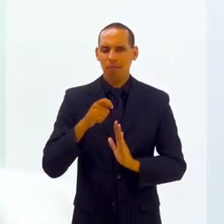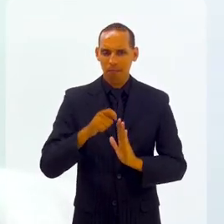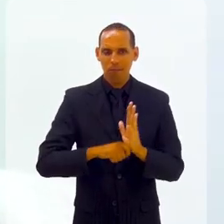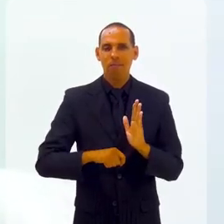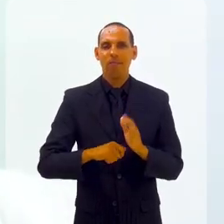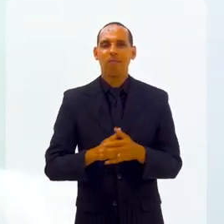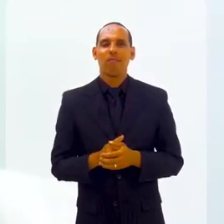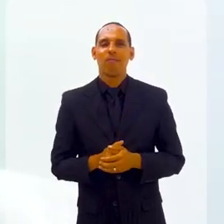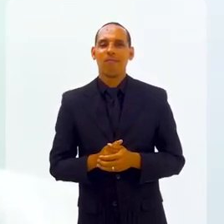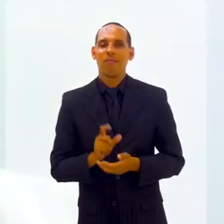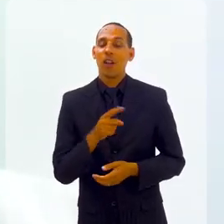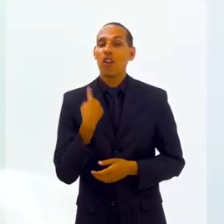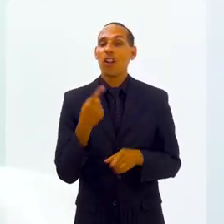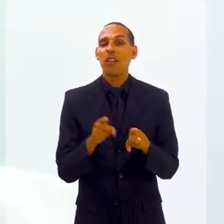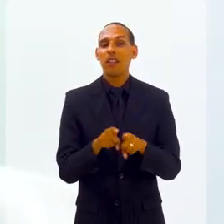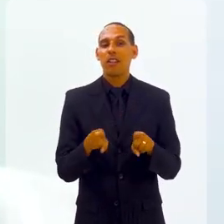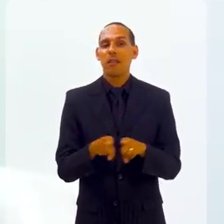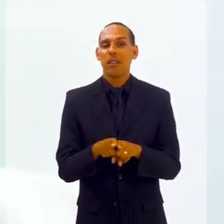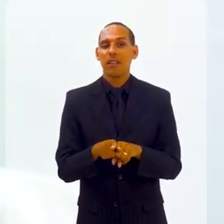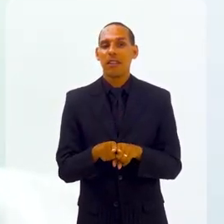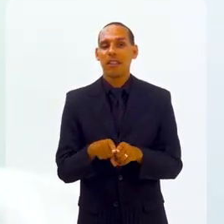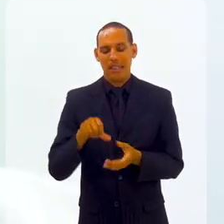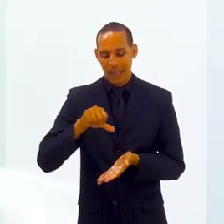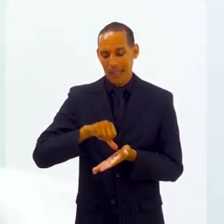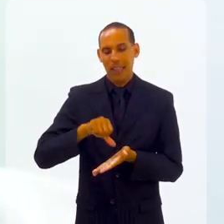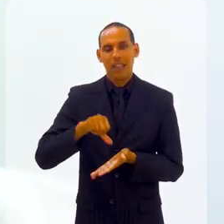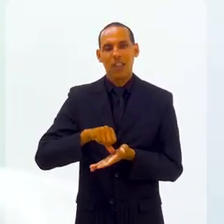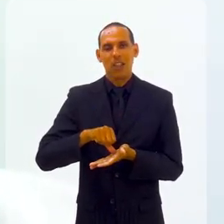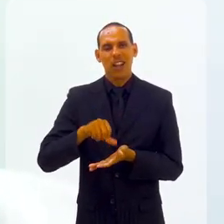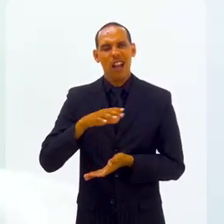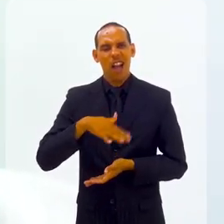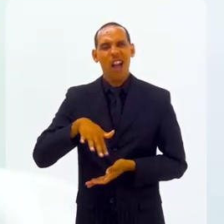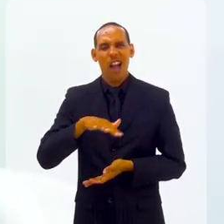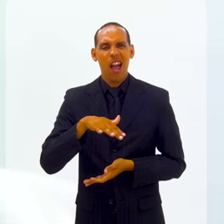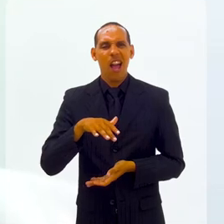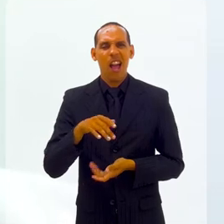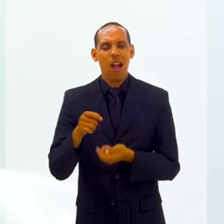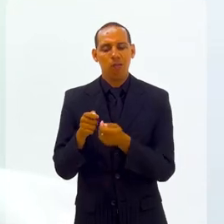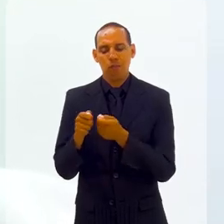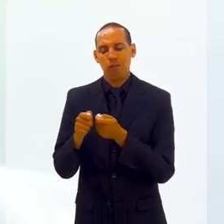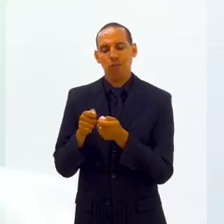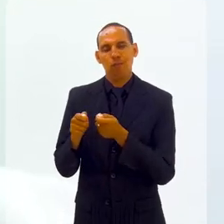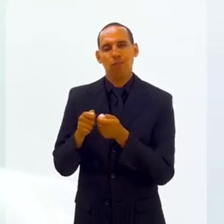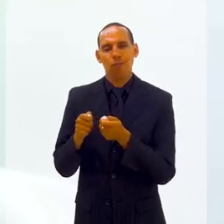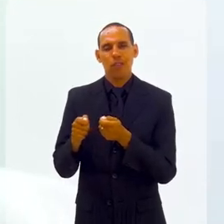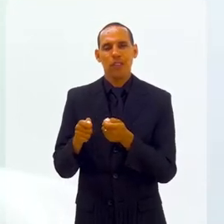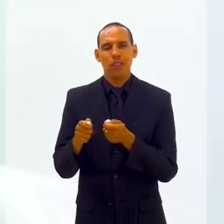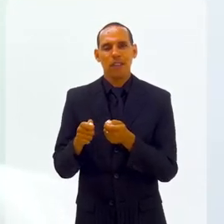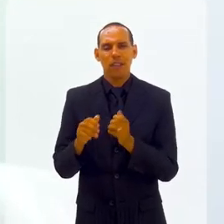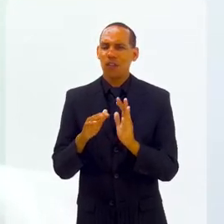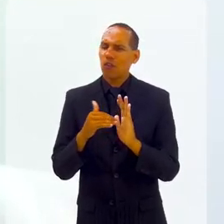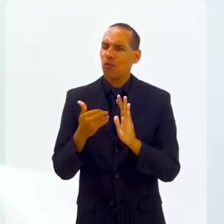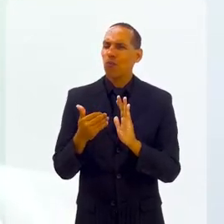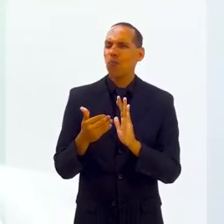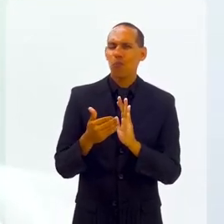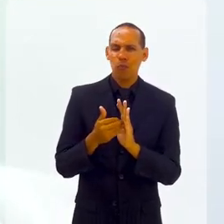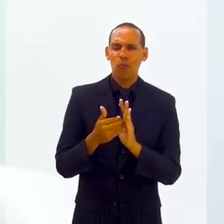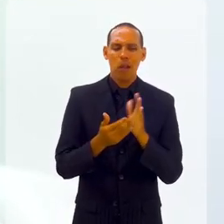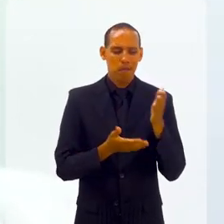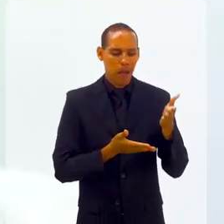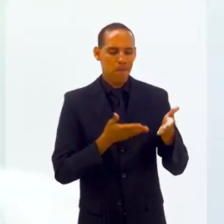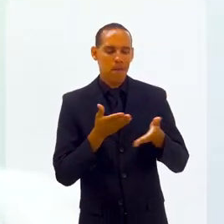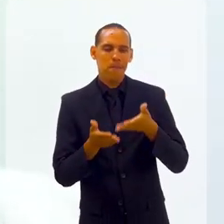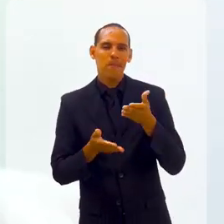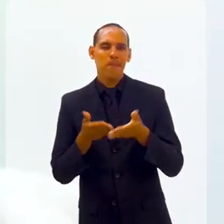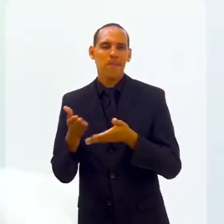com contrato tudo certinho nós temos o setor a nossa área de negócios que cuida de